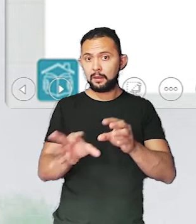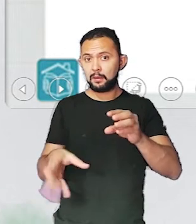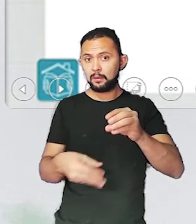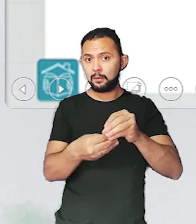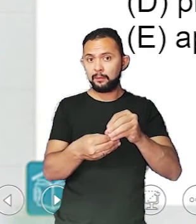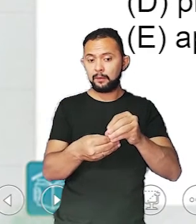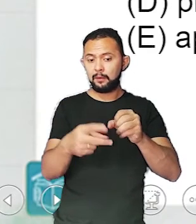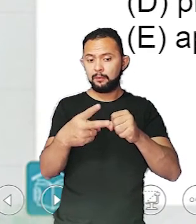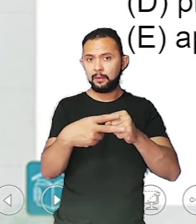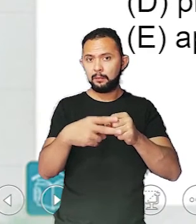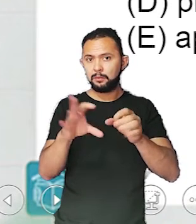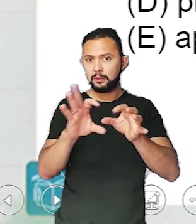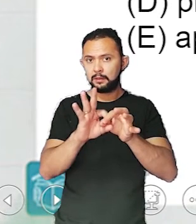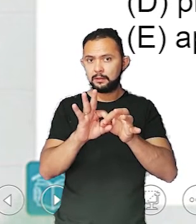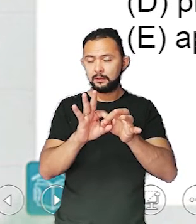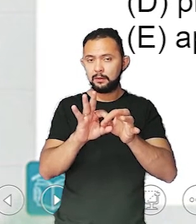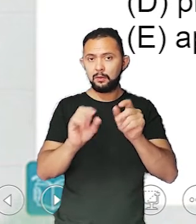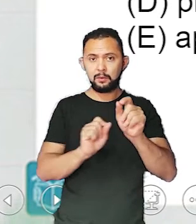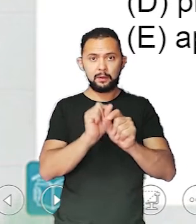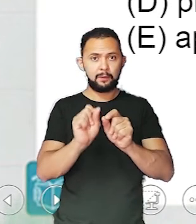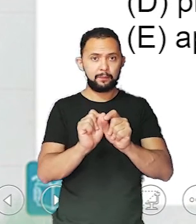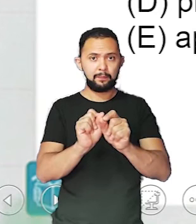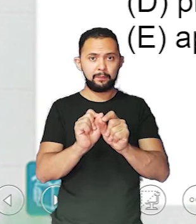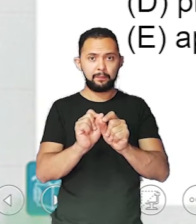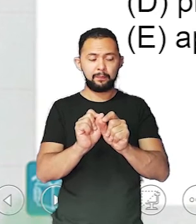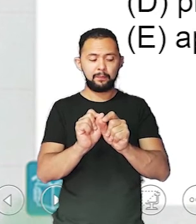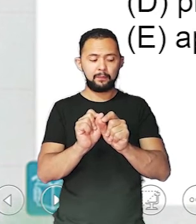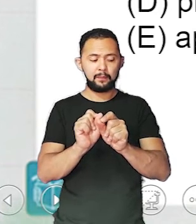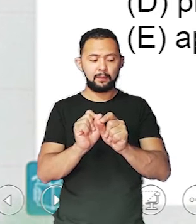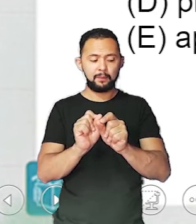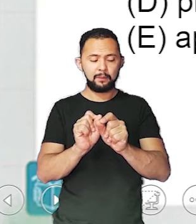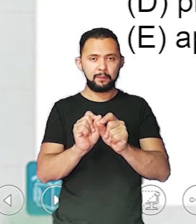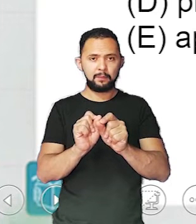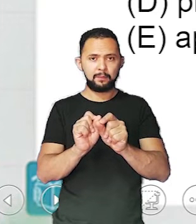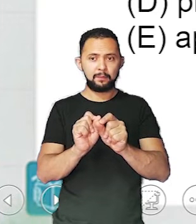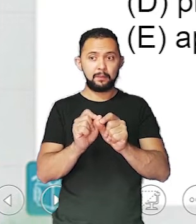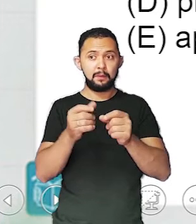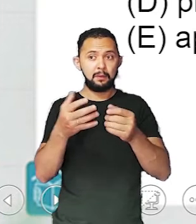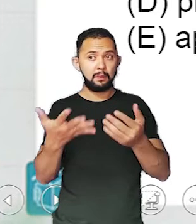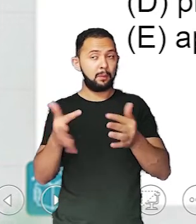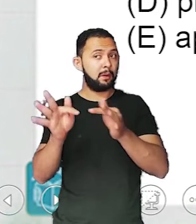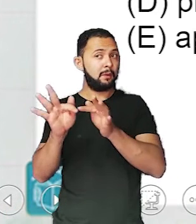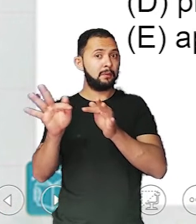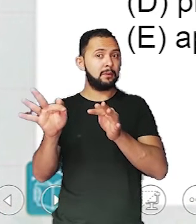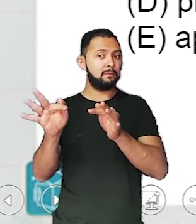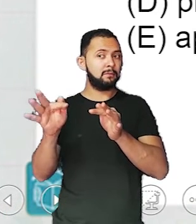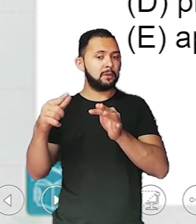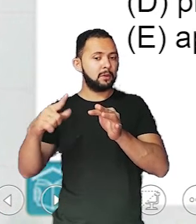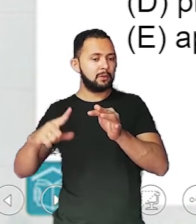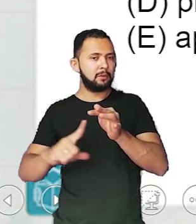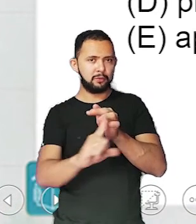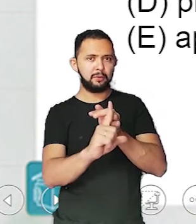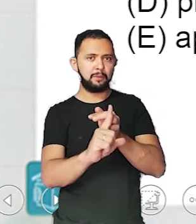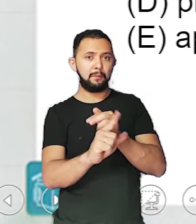dele, complemento não, né? Quando eu tenho um predicativo do sujeito, o verbo de ligação e o predicativo do sujeito, né? Então quer dizer que a partir desse que aqui,